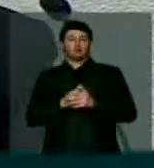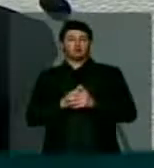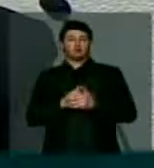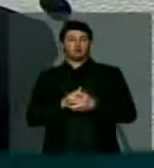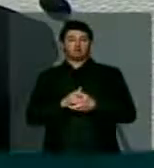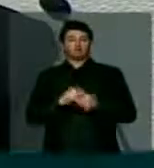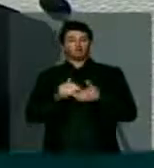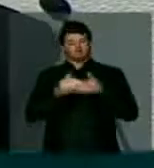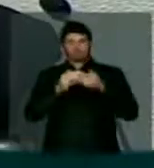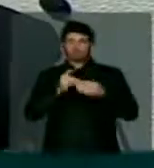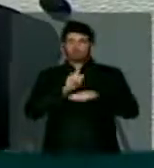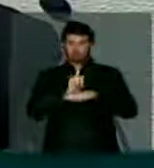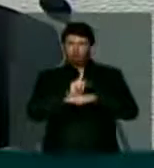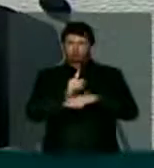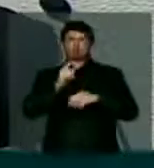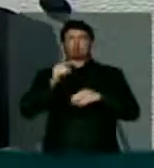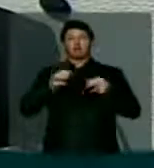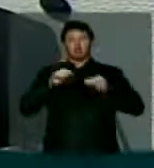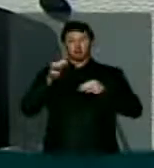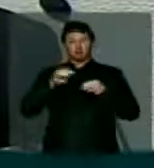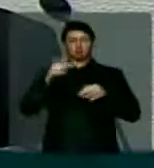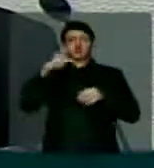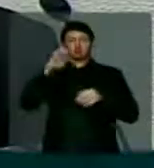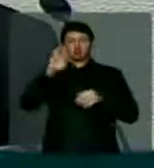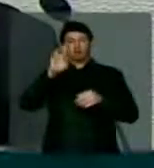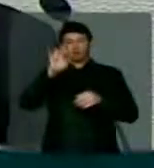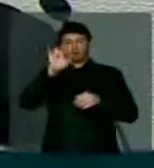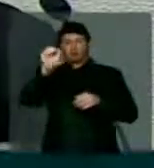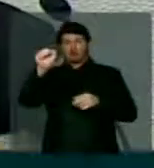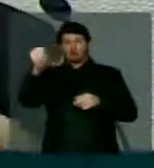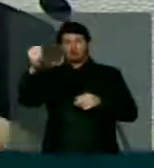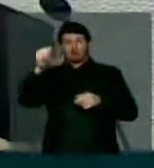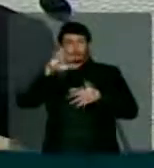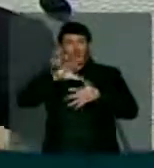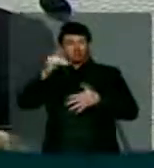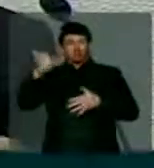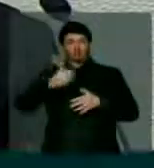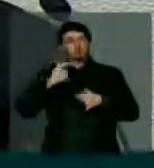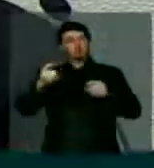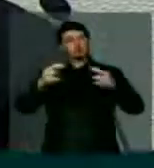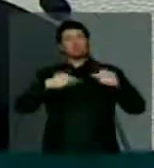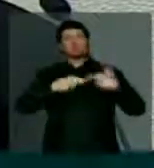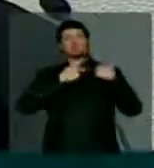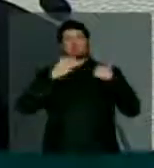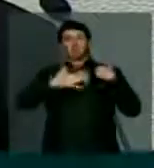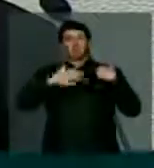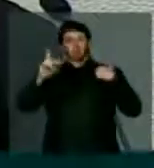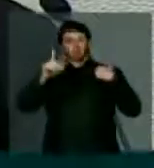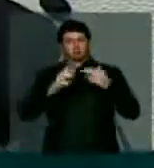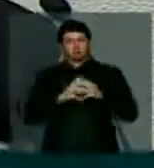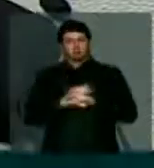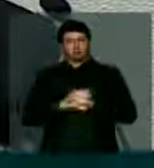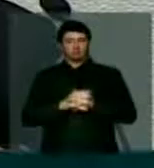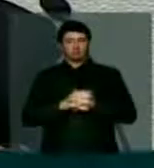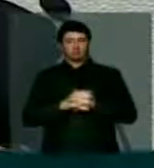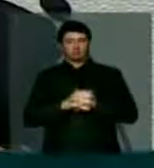nós pedimos ao gerente jurídico da Petrobras América que nos informasse, porque isso não passa por mim. Não passava por